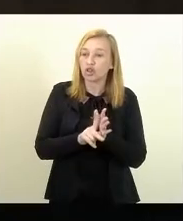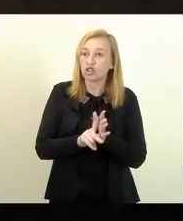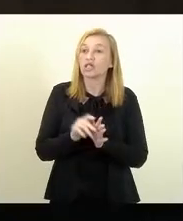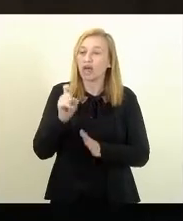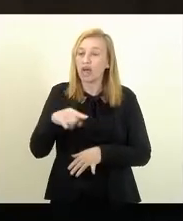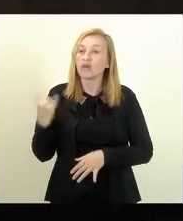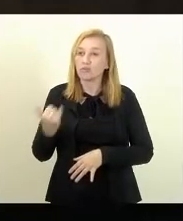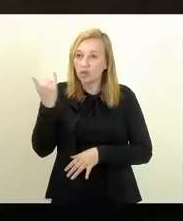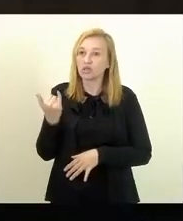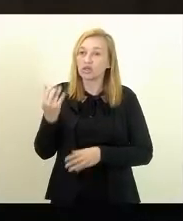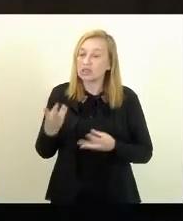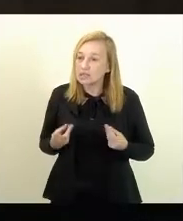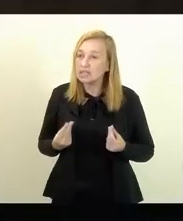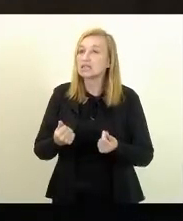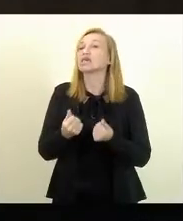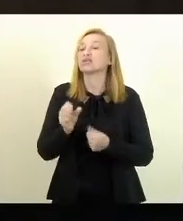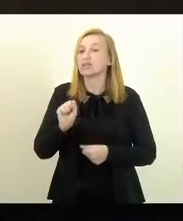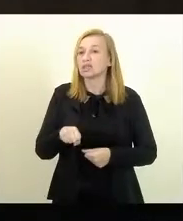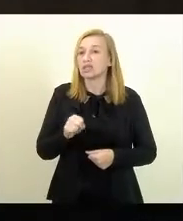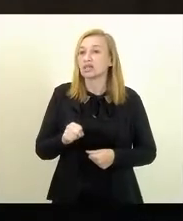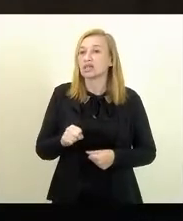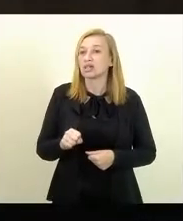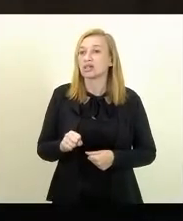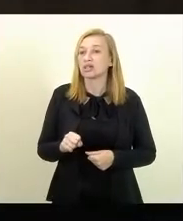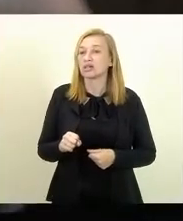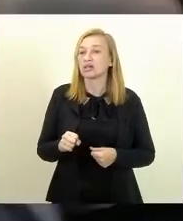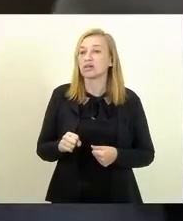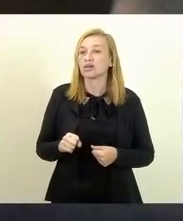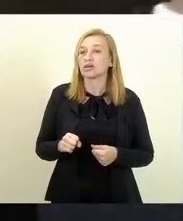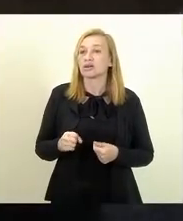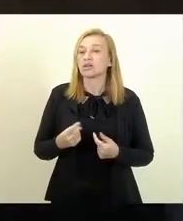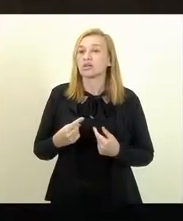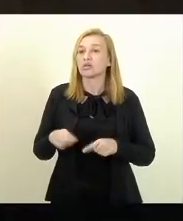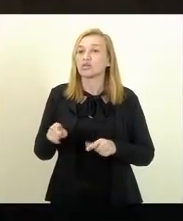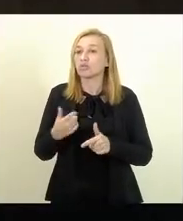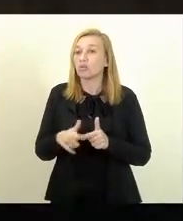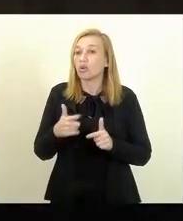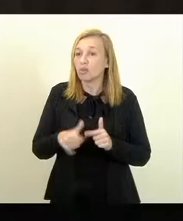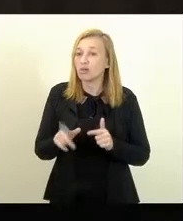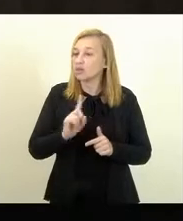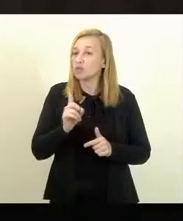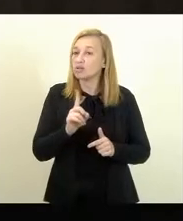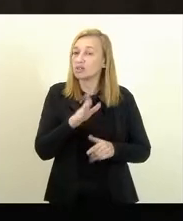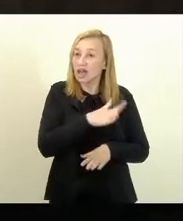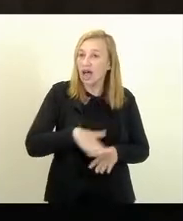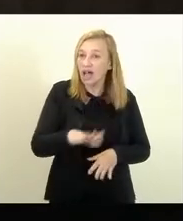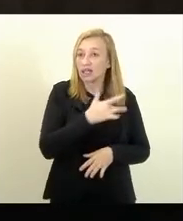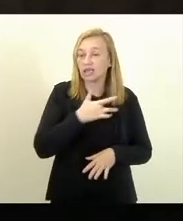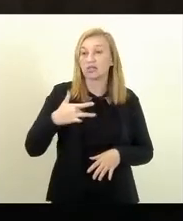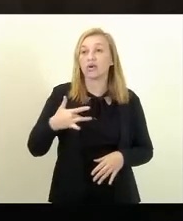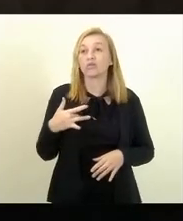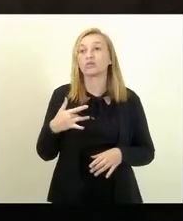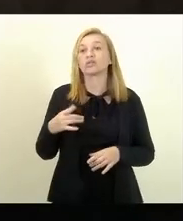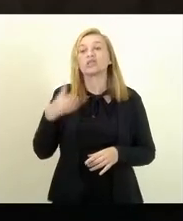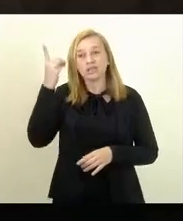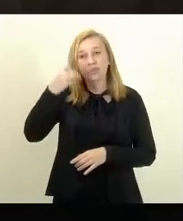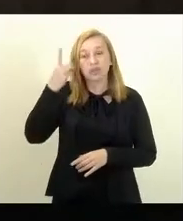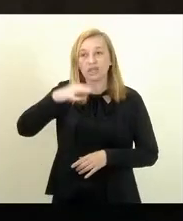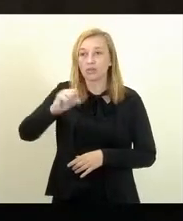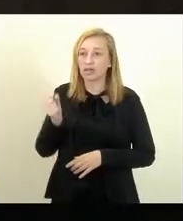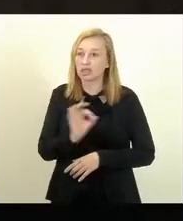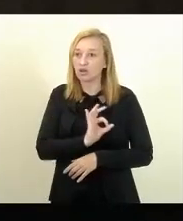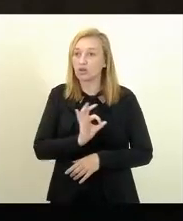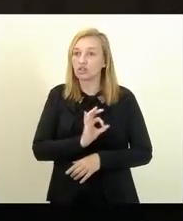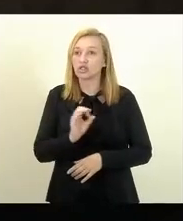muito importante, muito sensível, que busca enfrentar um problema muito recorrente, e não apenas na área da saúde, deputada Marta Rocha e deputada